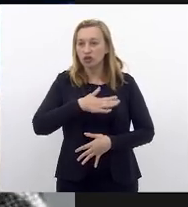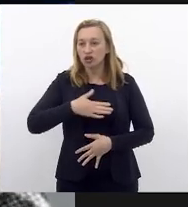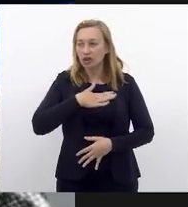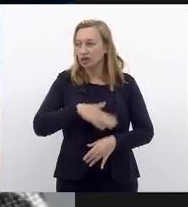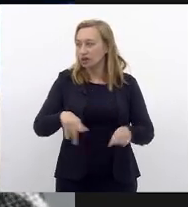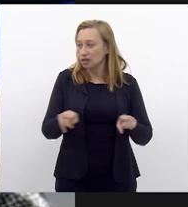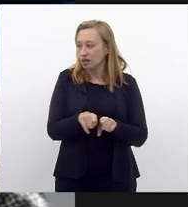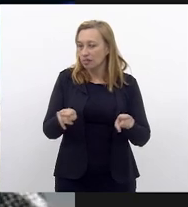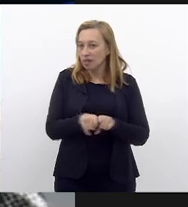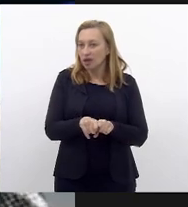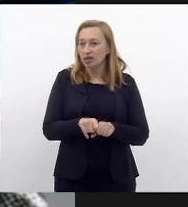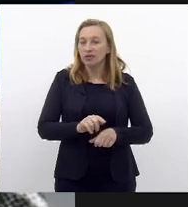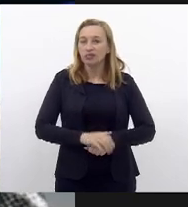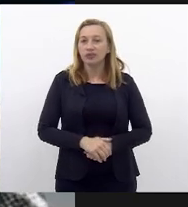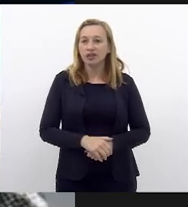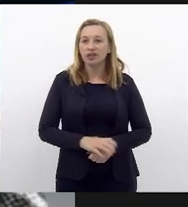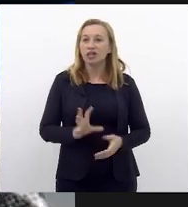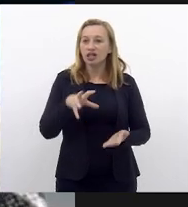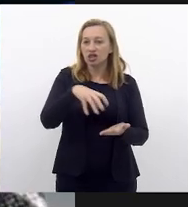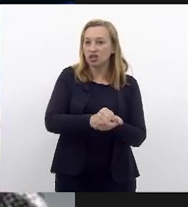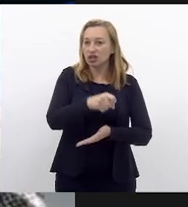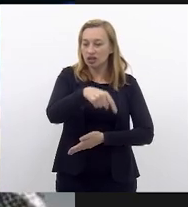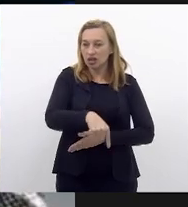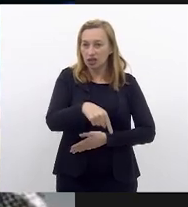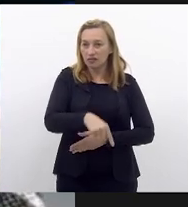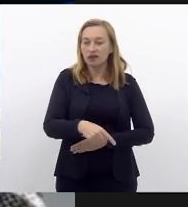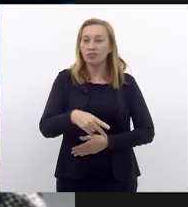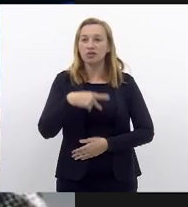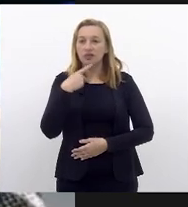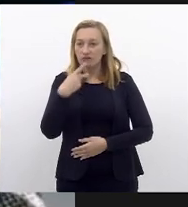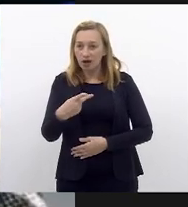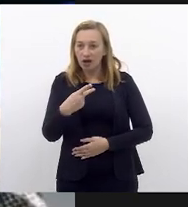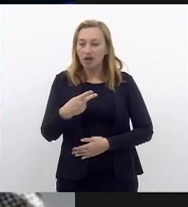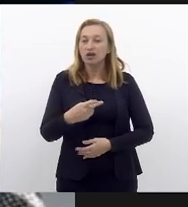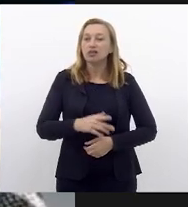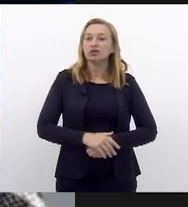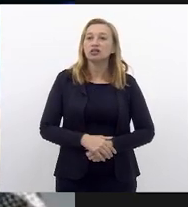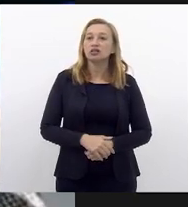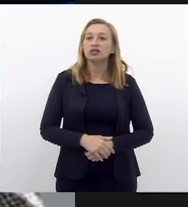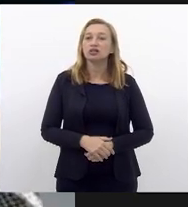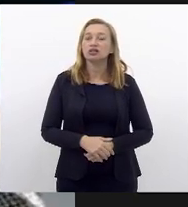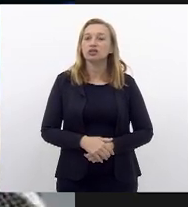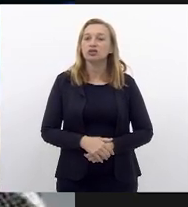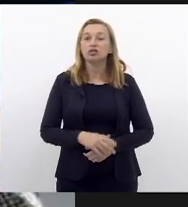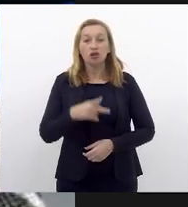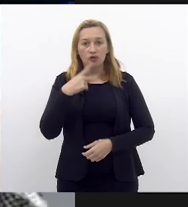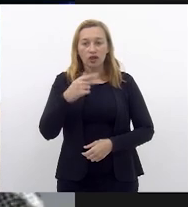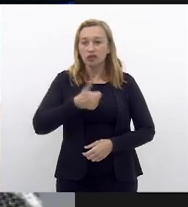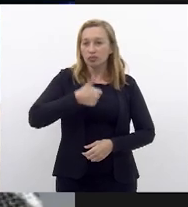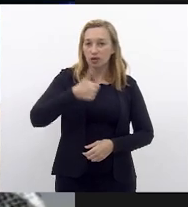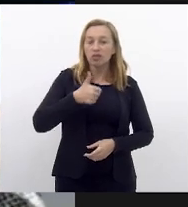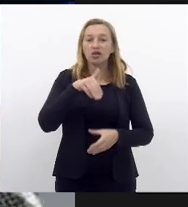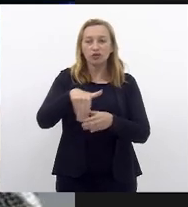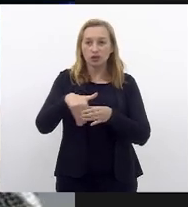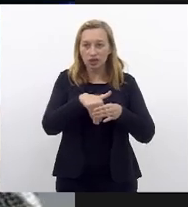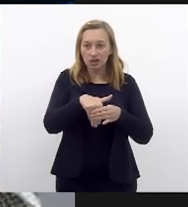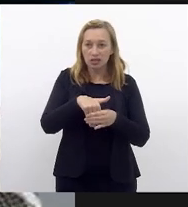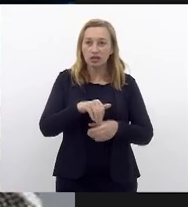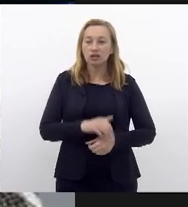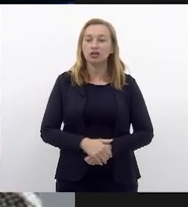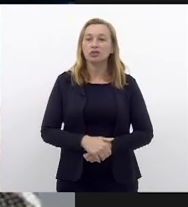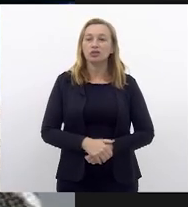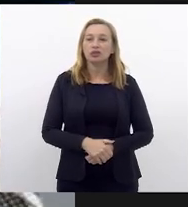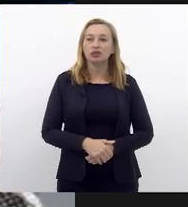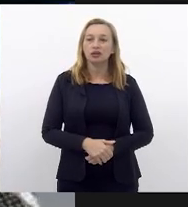de deixar aqui registrado, reitero a minha palavra, ratifico o que eu disse na minha primeira votação. Fica